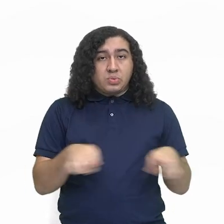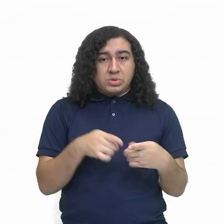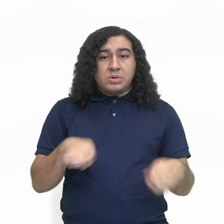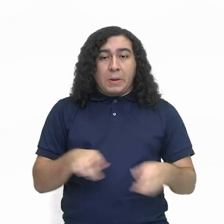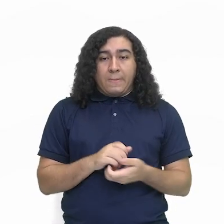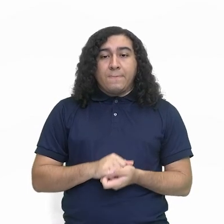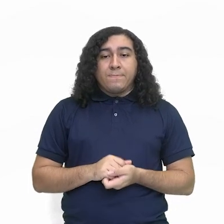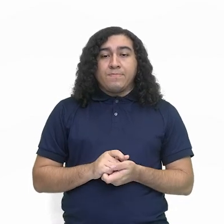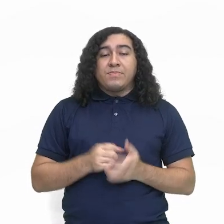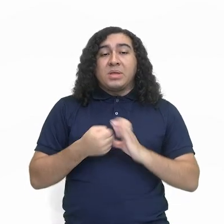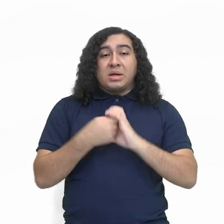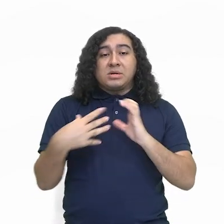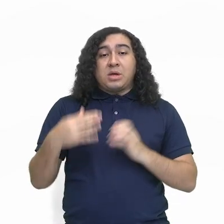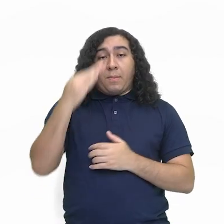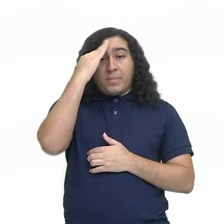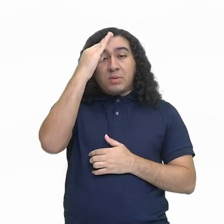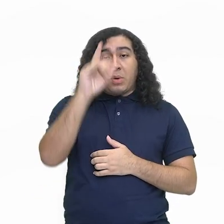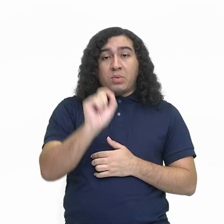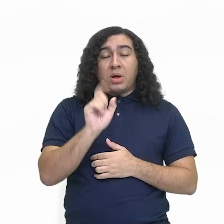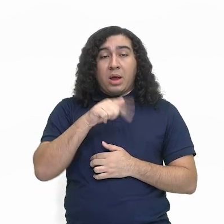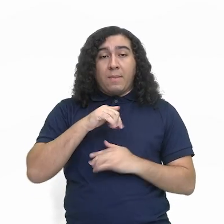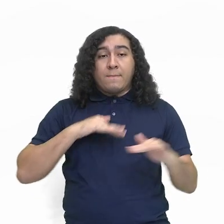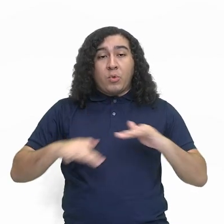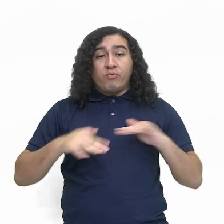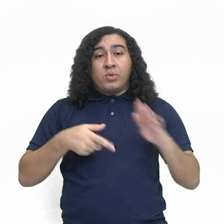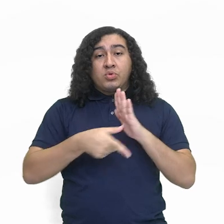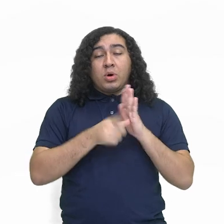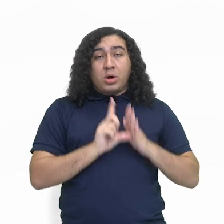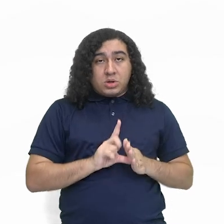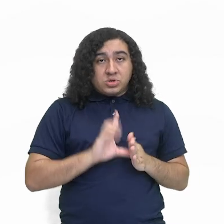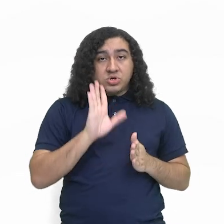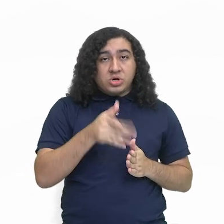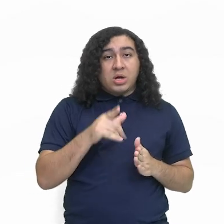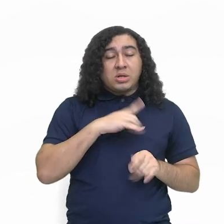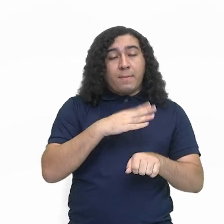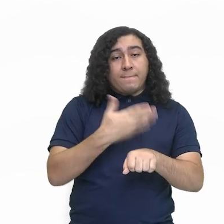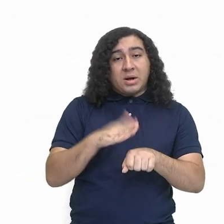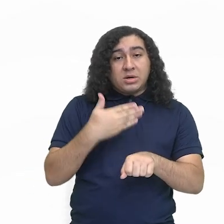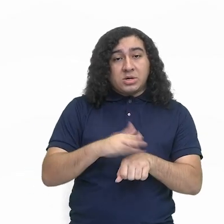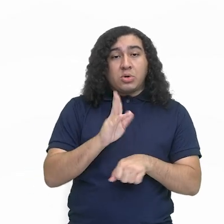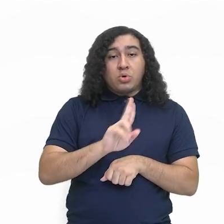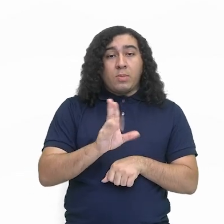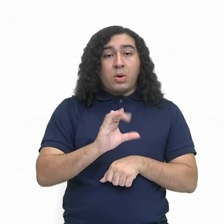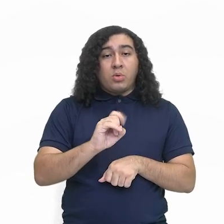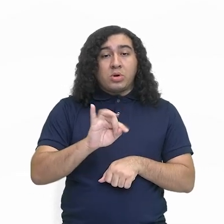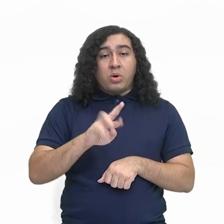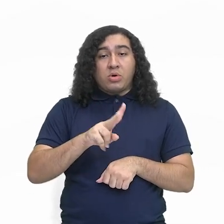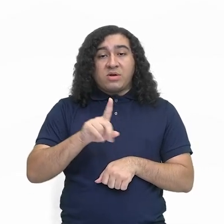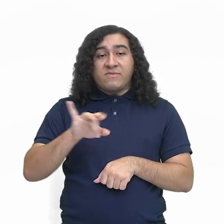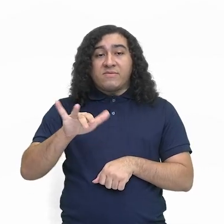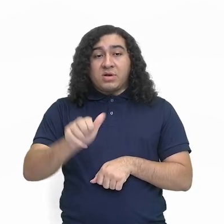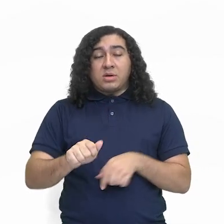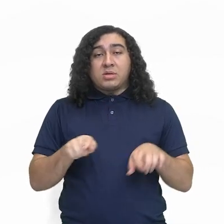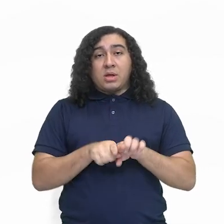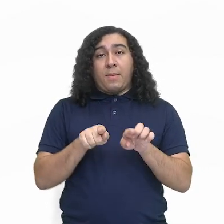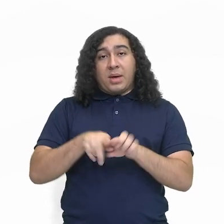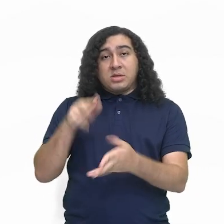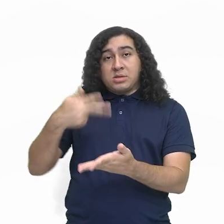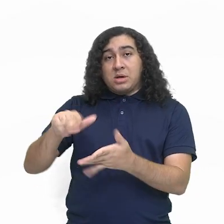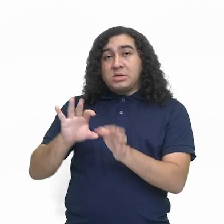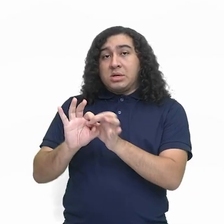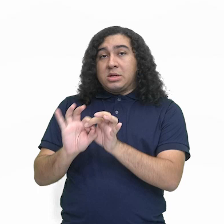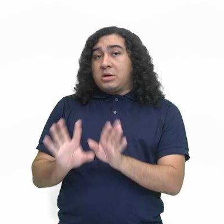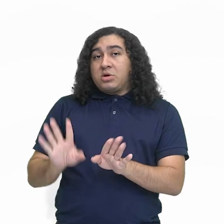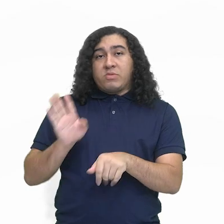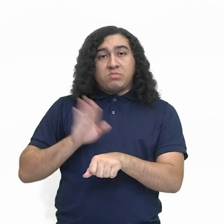música, e caracteriza-se tanto pelos movimentos previamente estabelecidos, que são chamados de coreografia, ou improvisados,